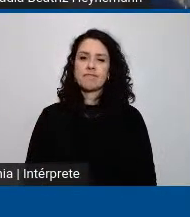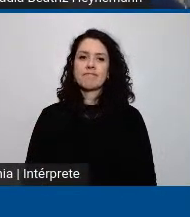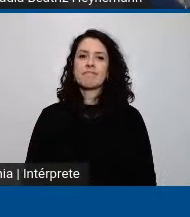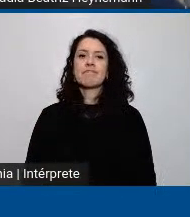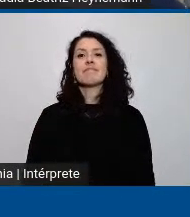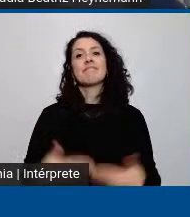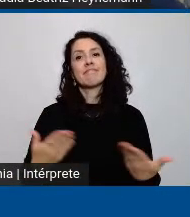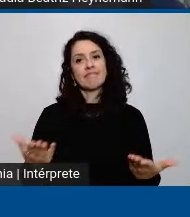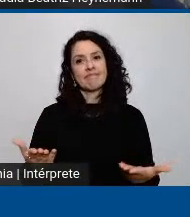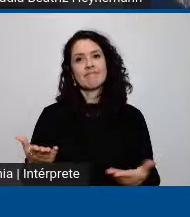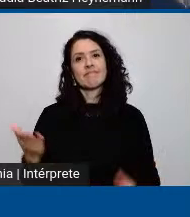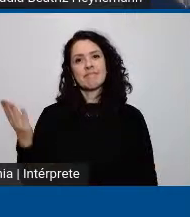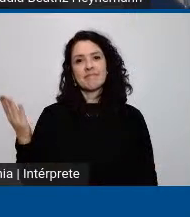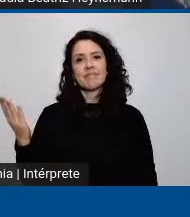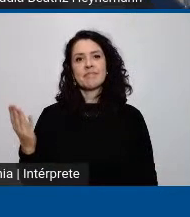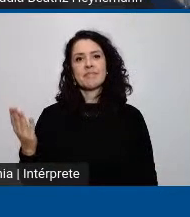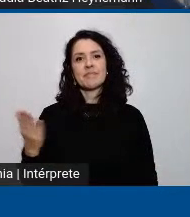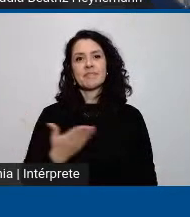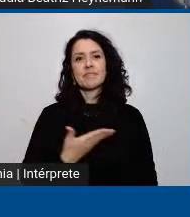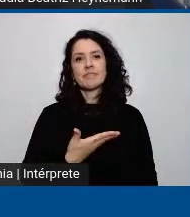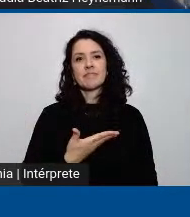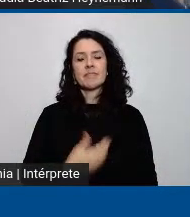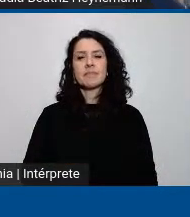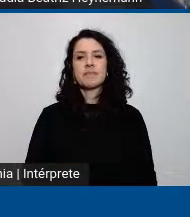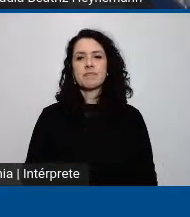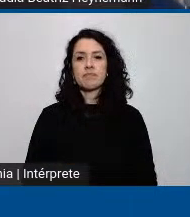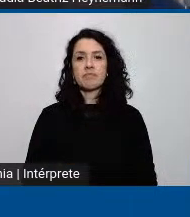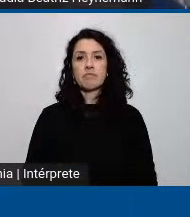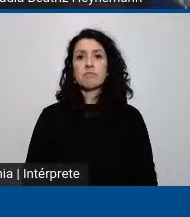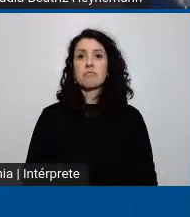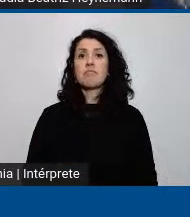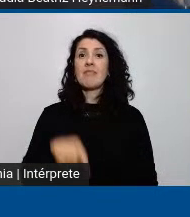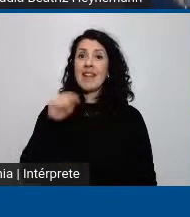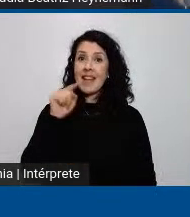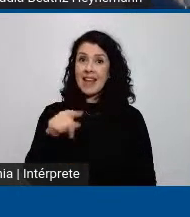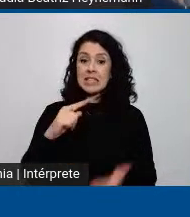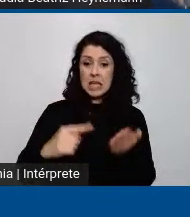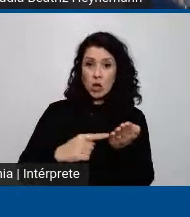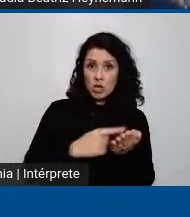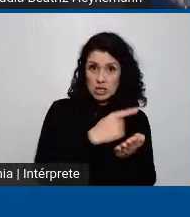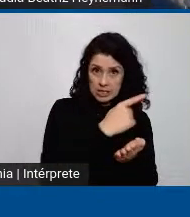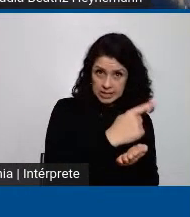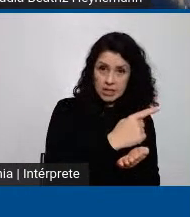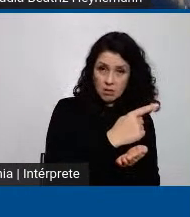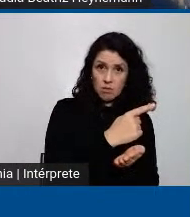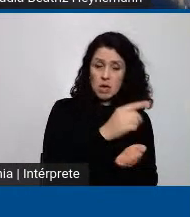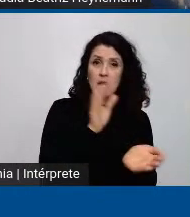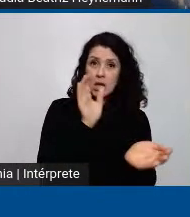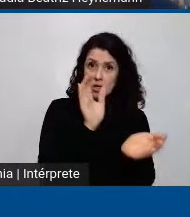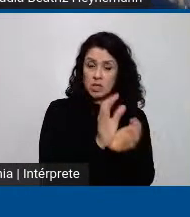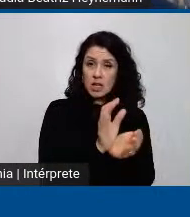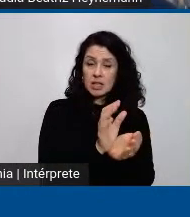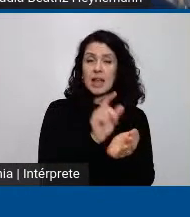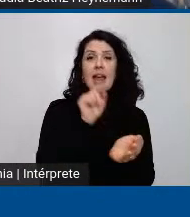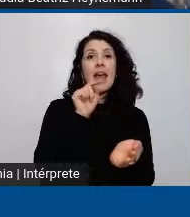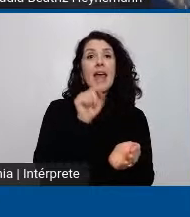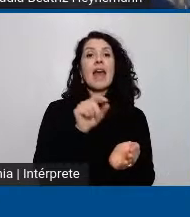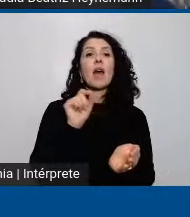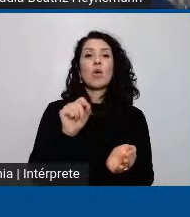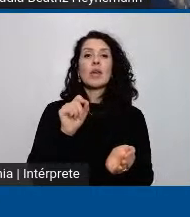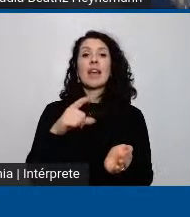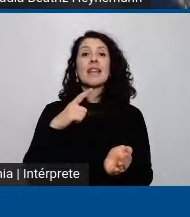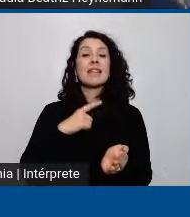Certo. Bom, essa coleção de cadernos, e a caderneta em particular, ela mexe com a constante